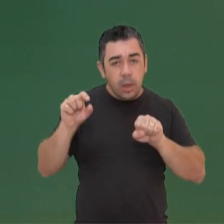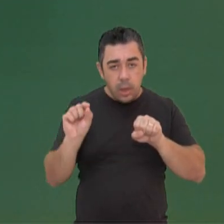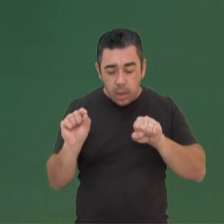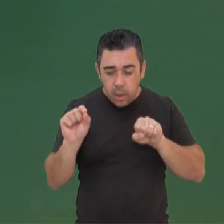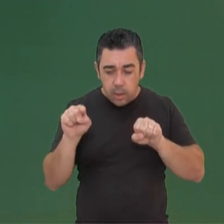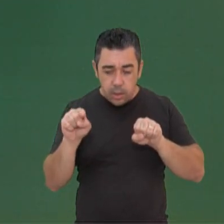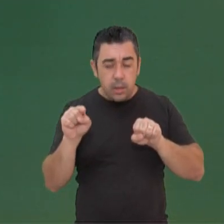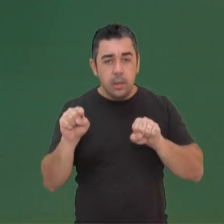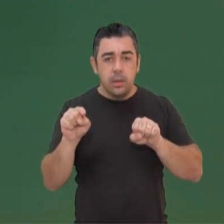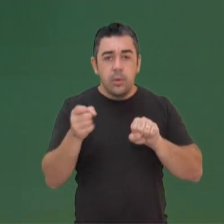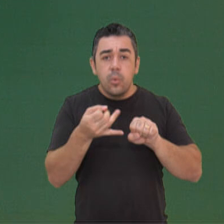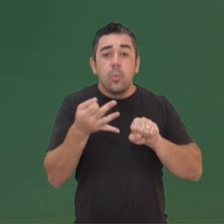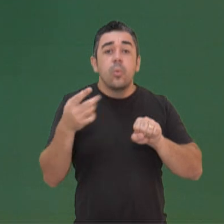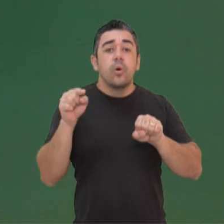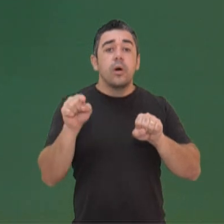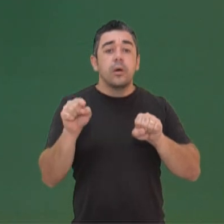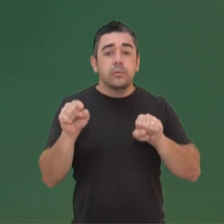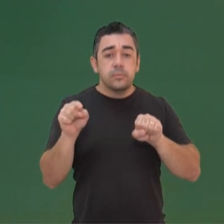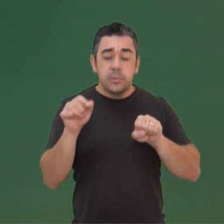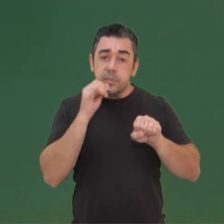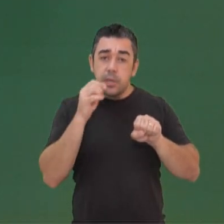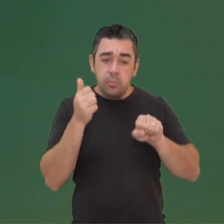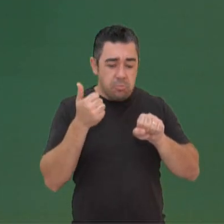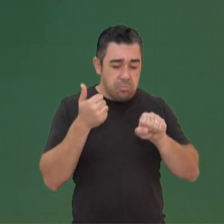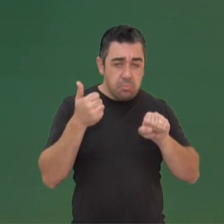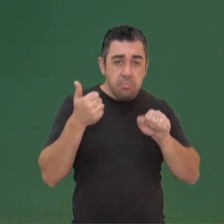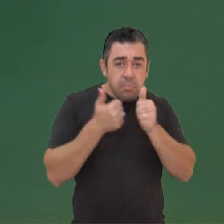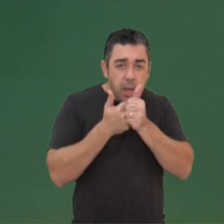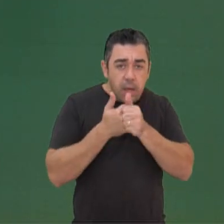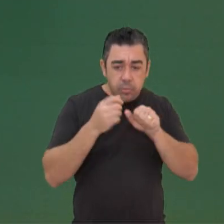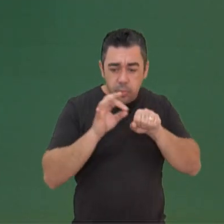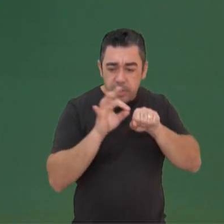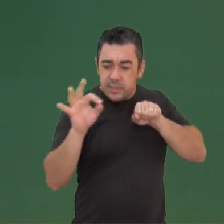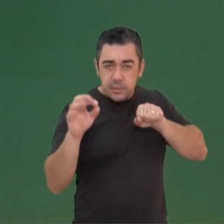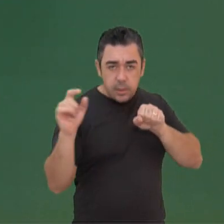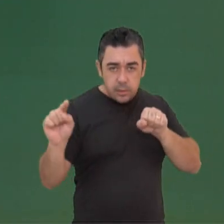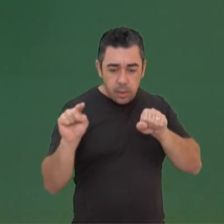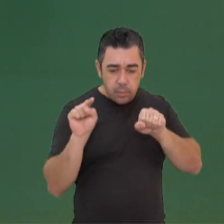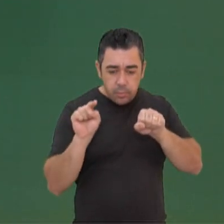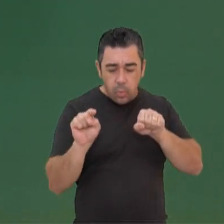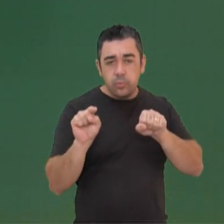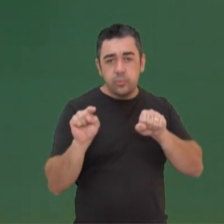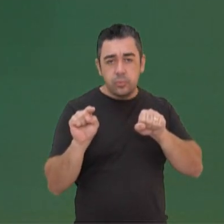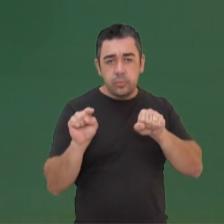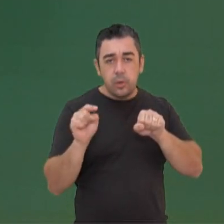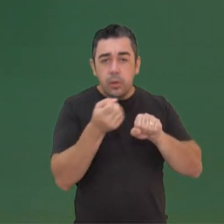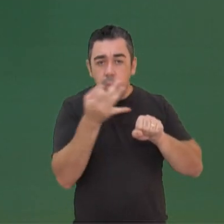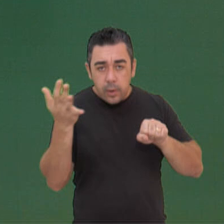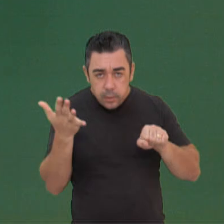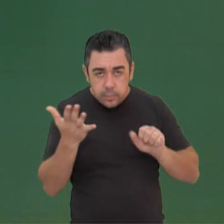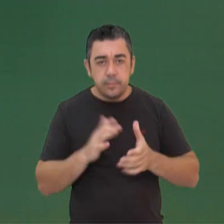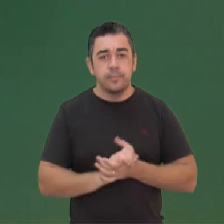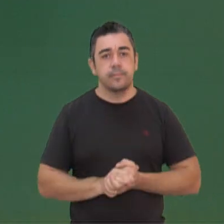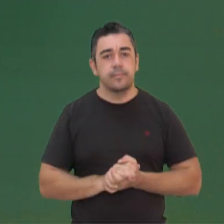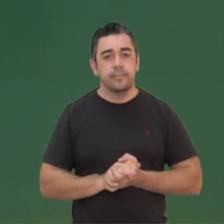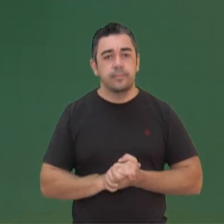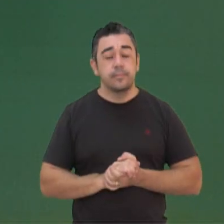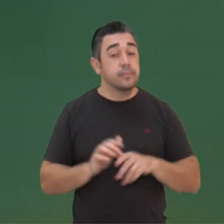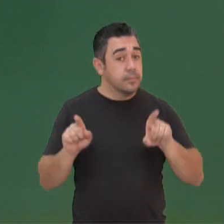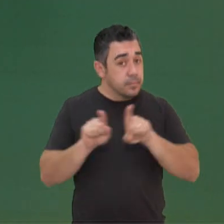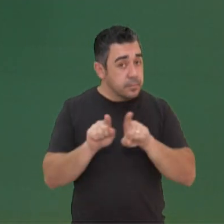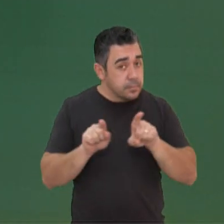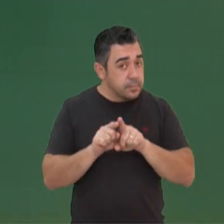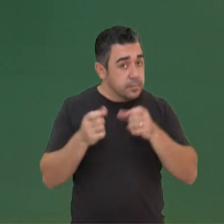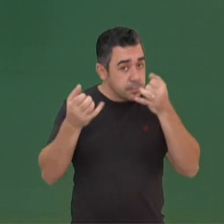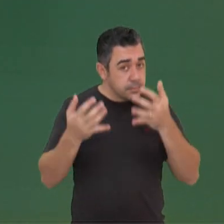segunda carga adquiriria caso ela fosse colocada ali, naquele ponto. Tá? Frisar aqui